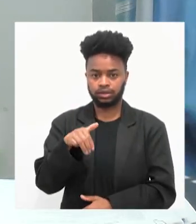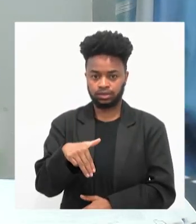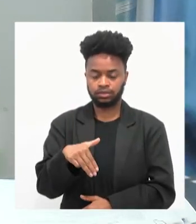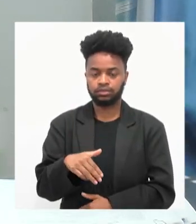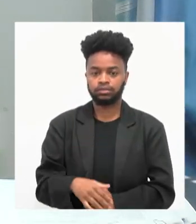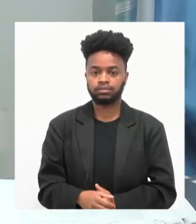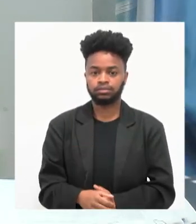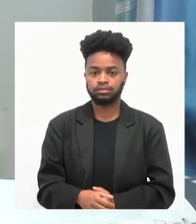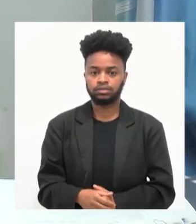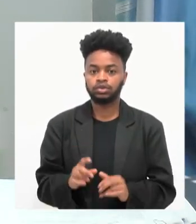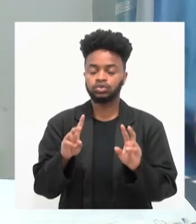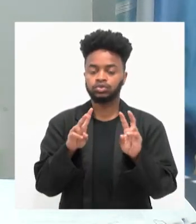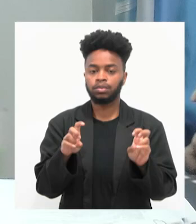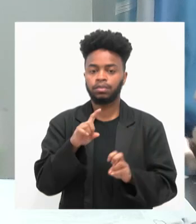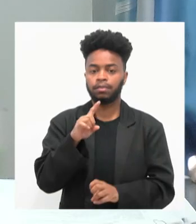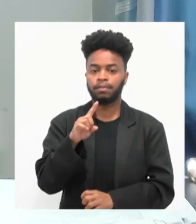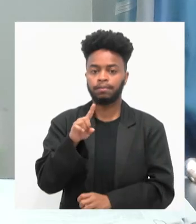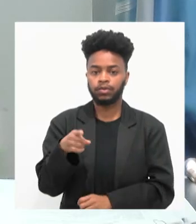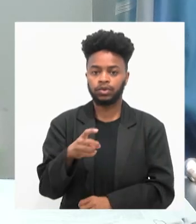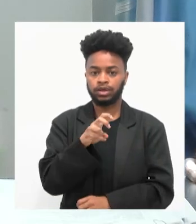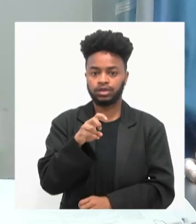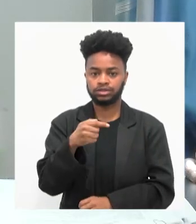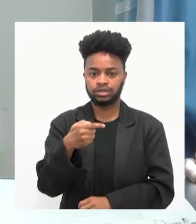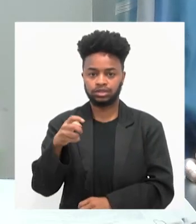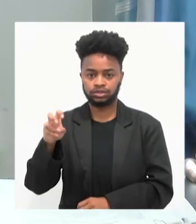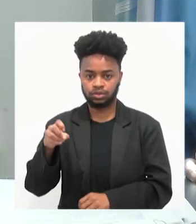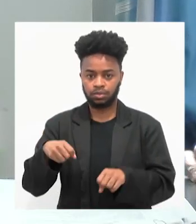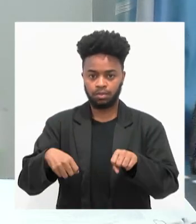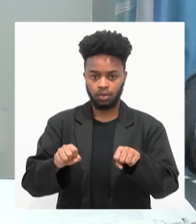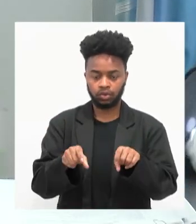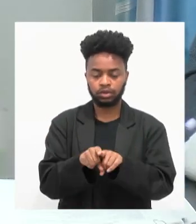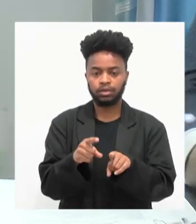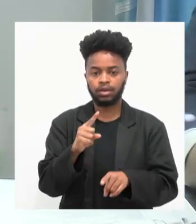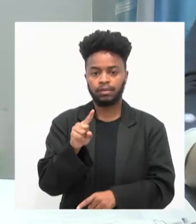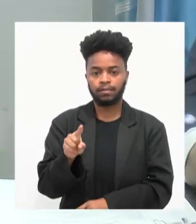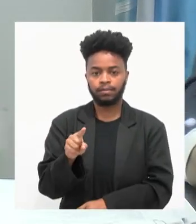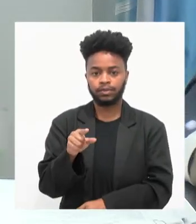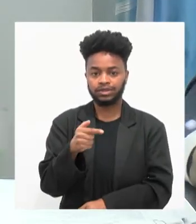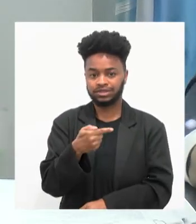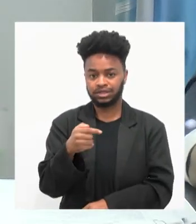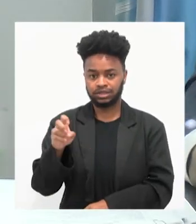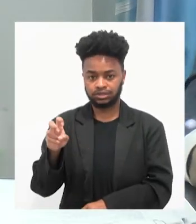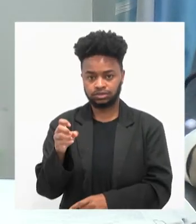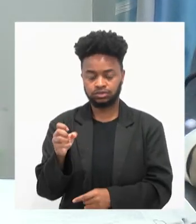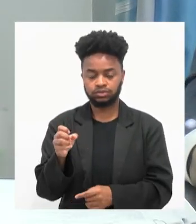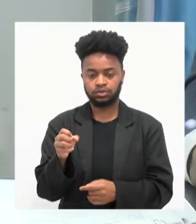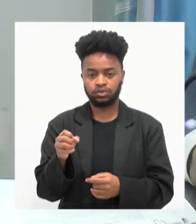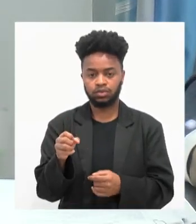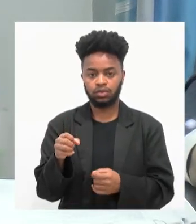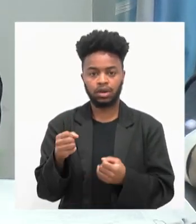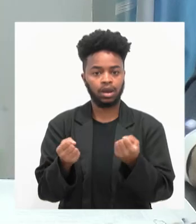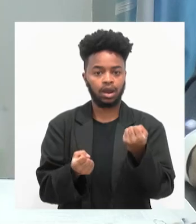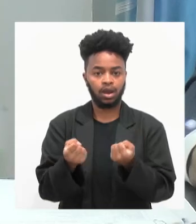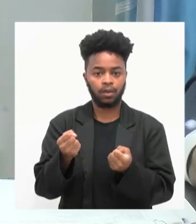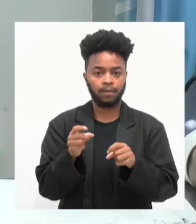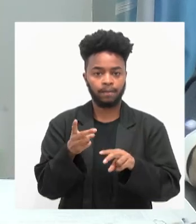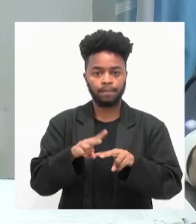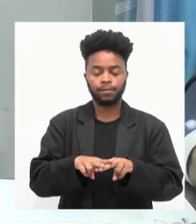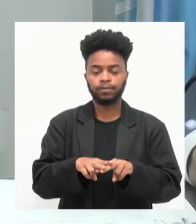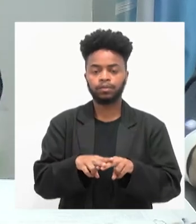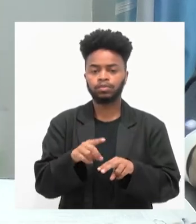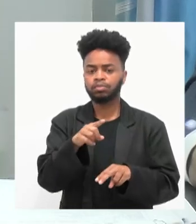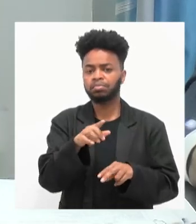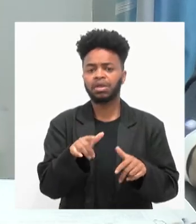dessas 1.575 motos e dos 75 veículos que foram apreendidos pela sua empresa, qual é o raio de atuação do